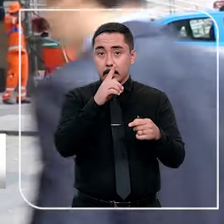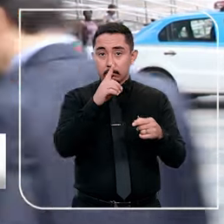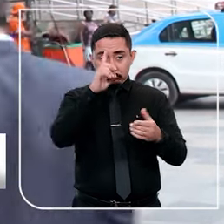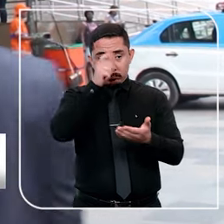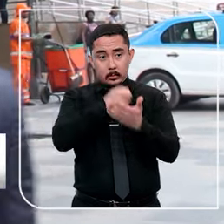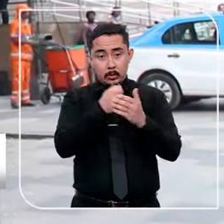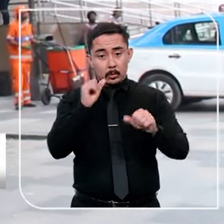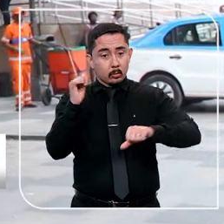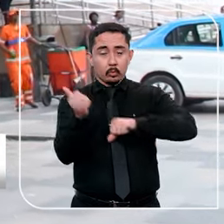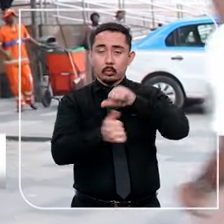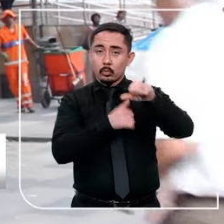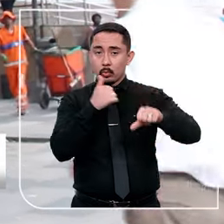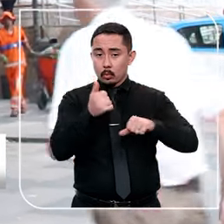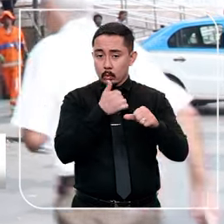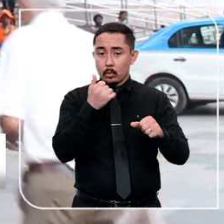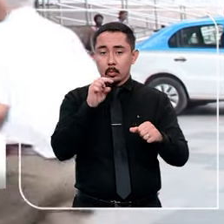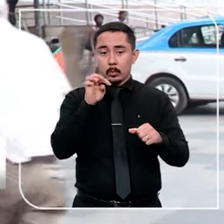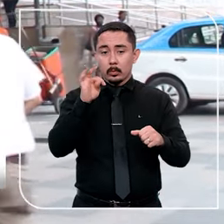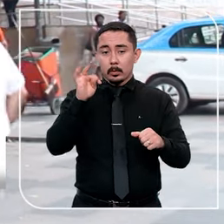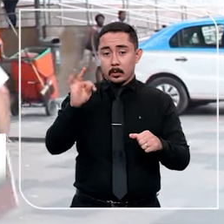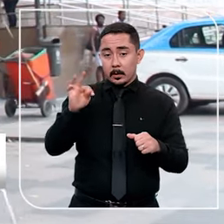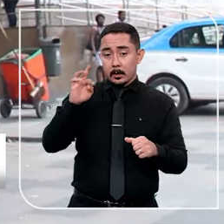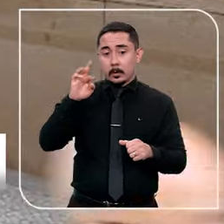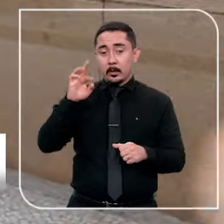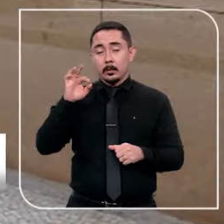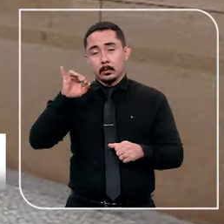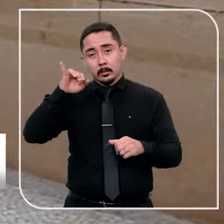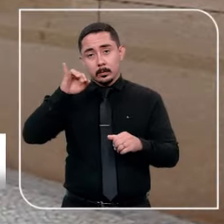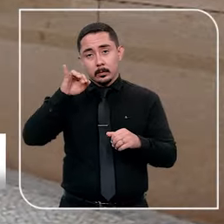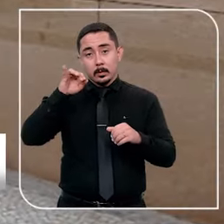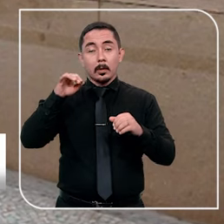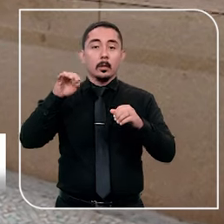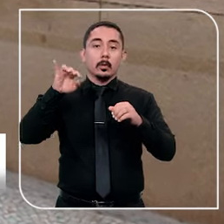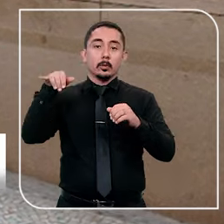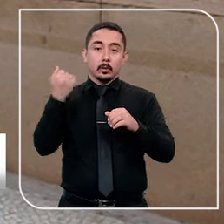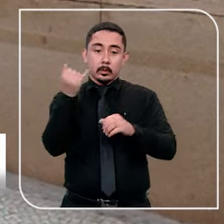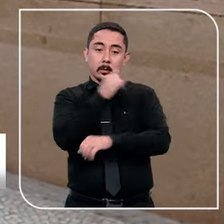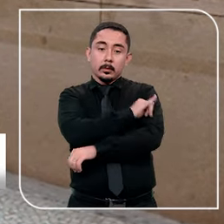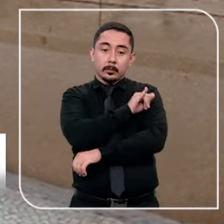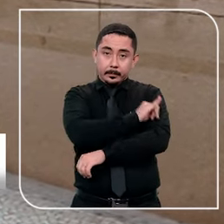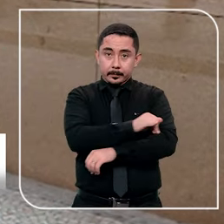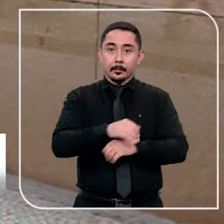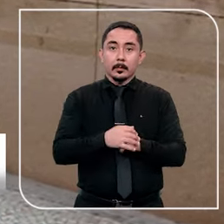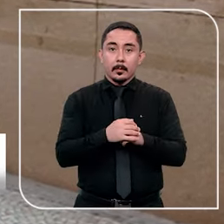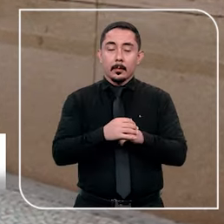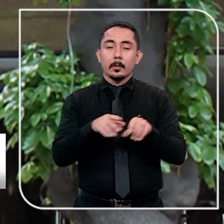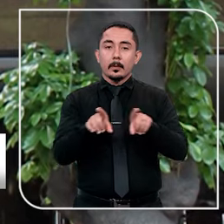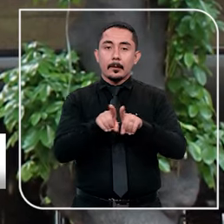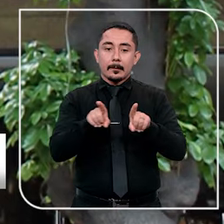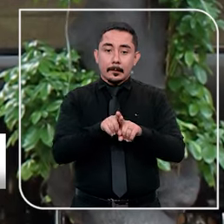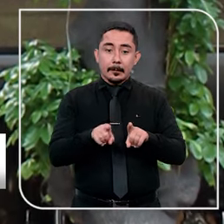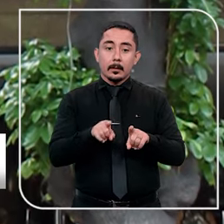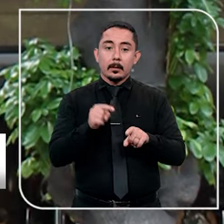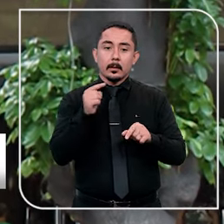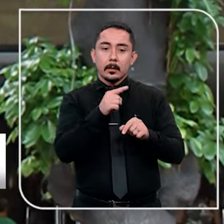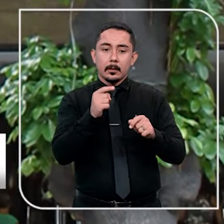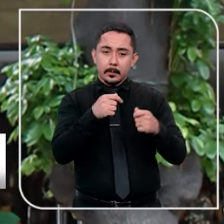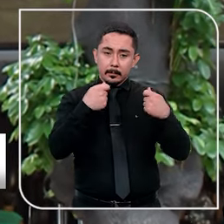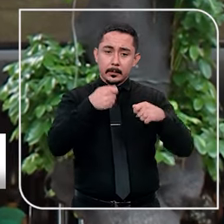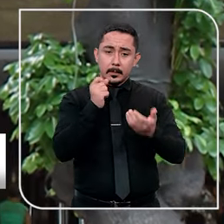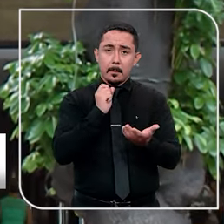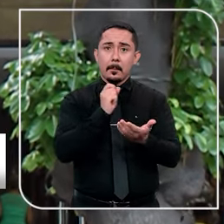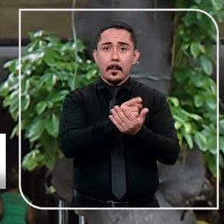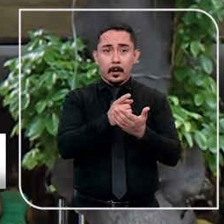a decisão foi reformada pelo Tribunal de Justiça do Rio de Janeiro que apontou violação a organização do Comércio e determinou o